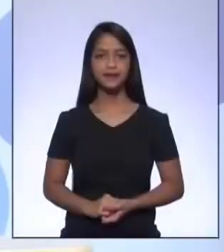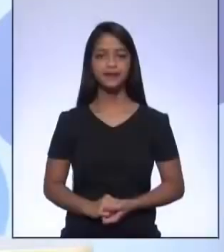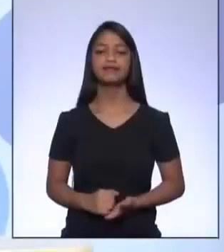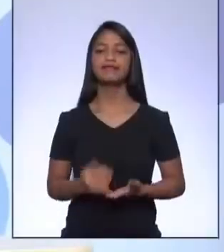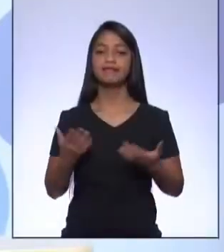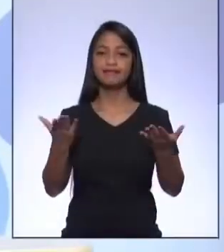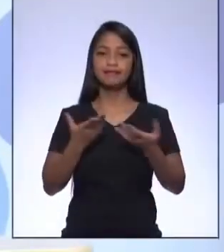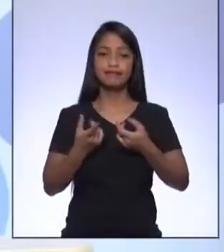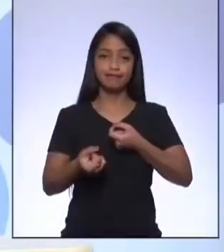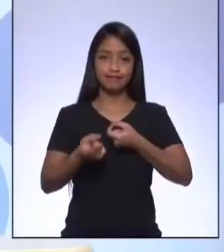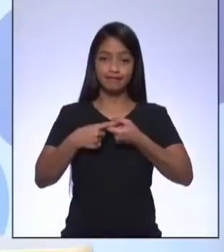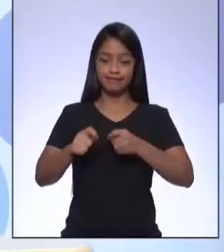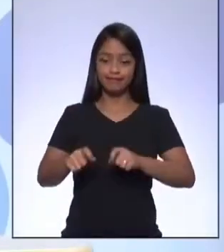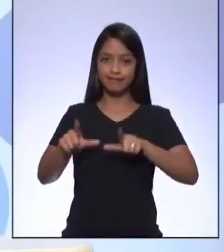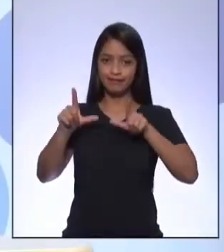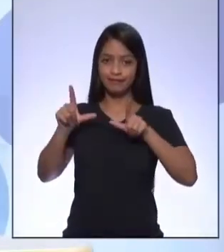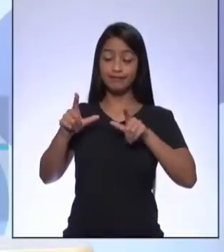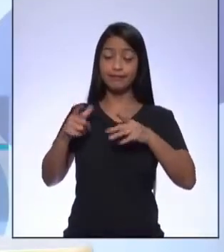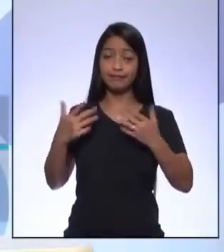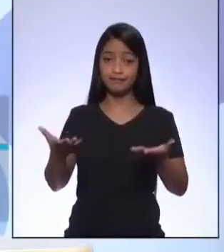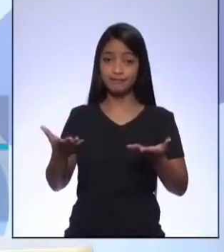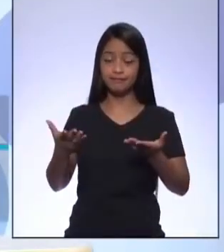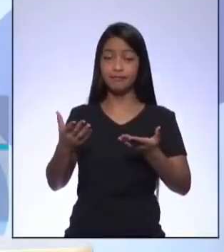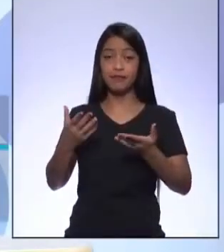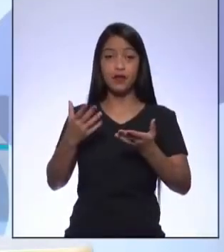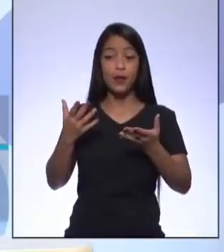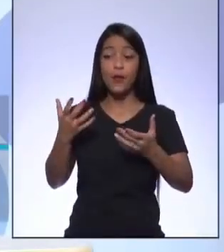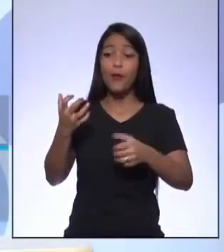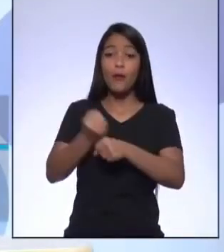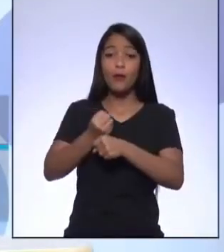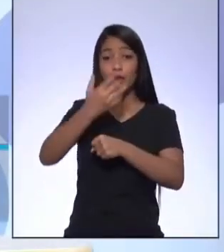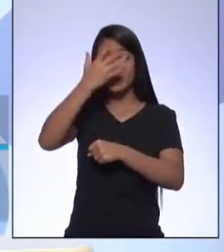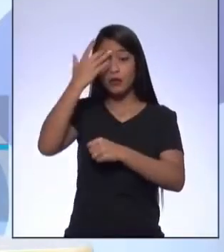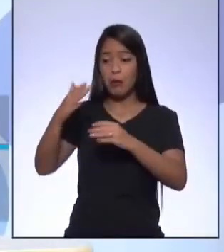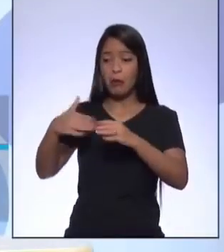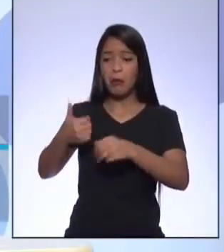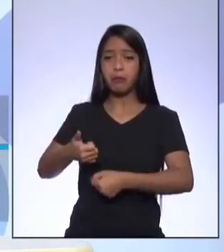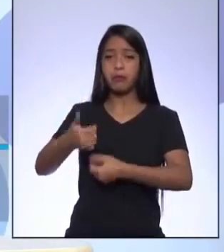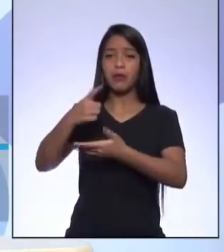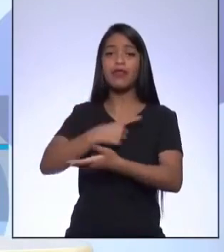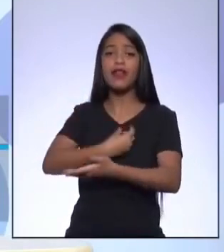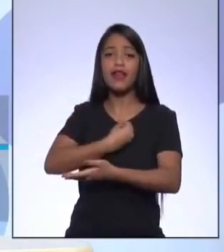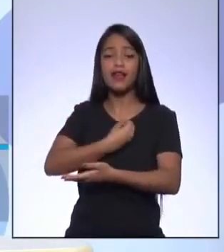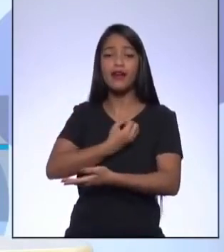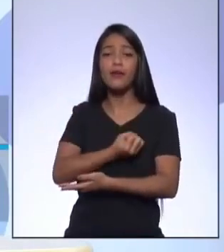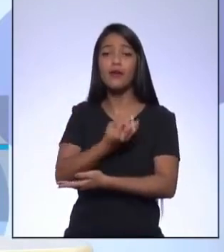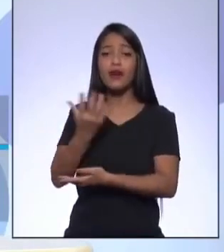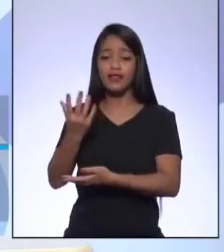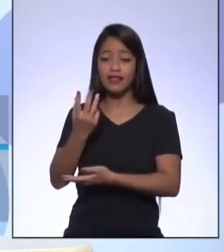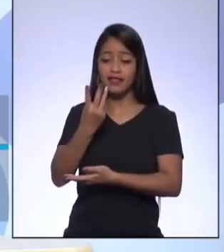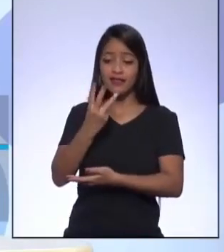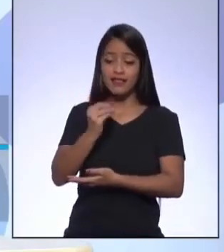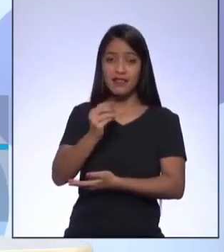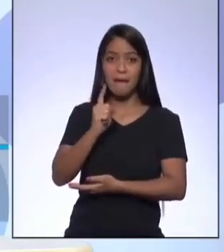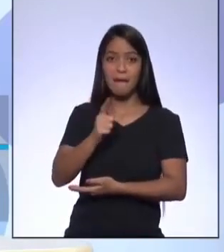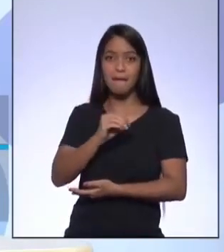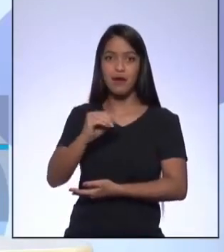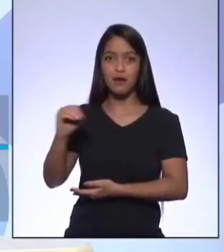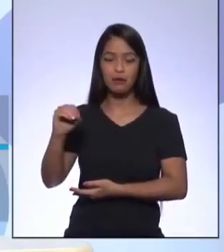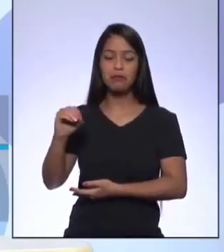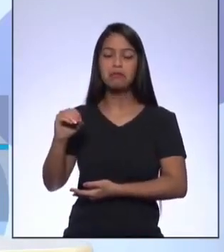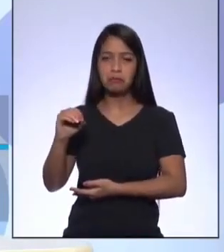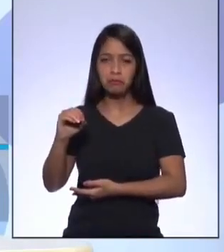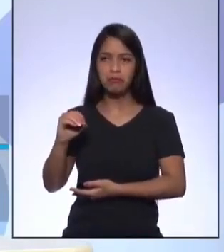Retornamos aqui. Olha, Osmar, 30 mil pessoas aqui só no chat, fora nos outros canais, né, que nós